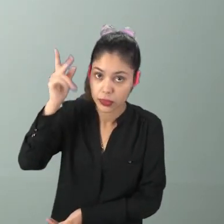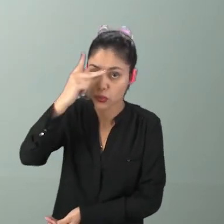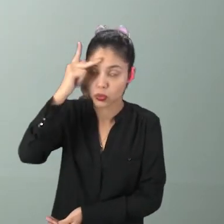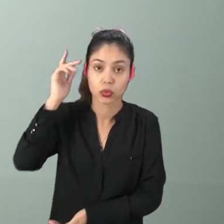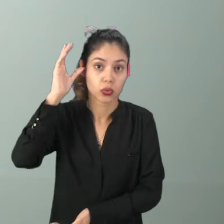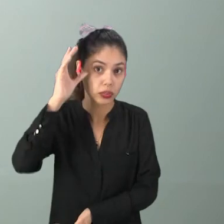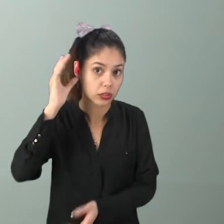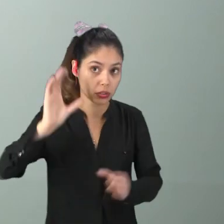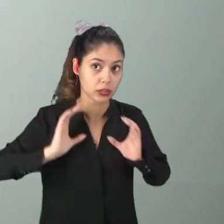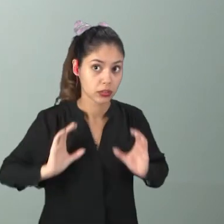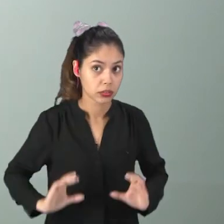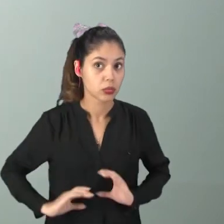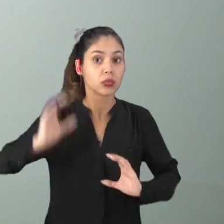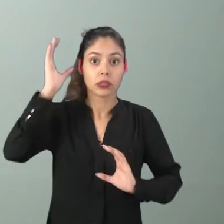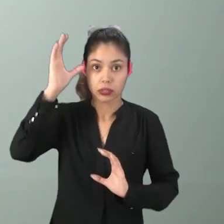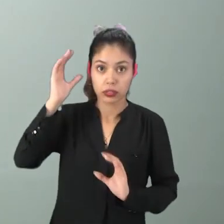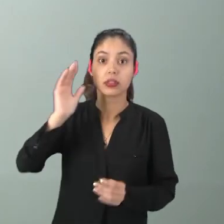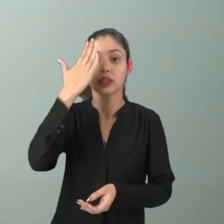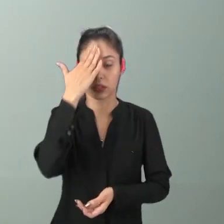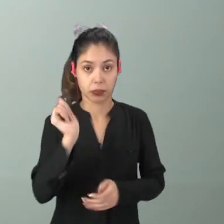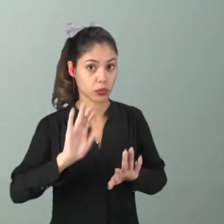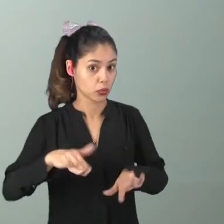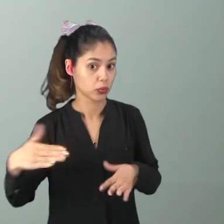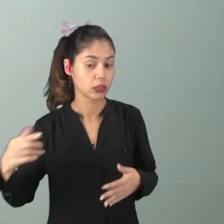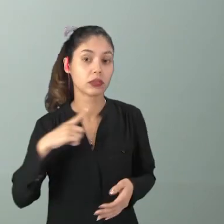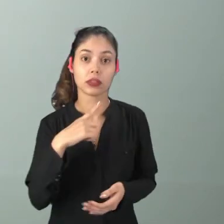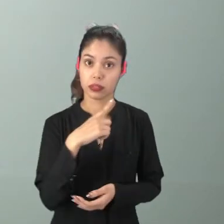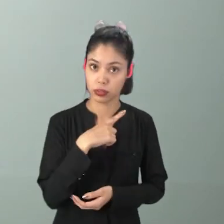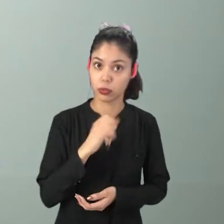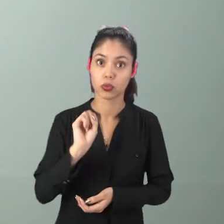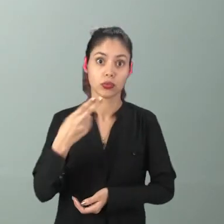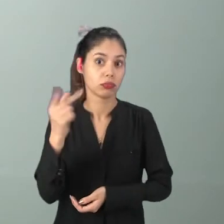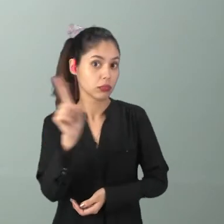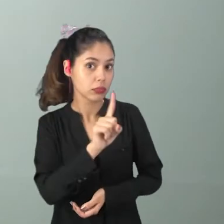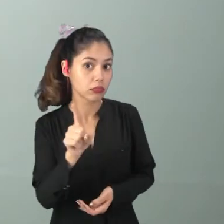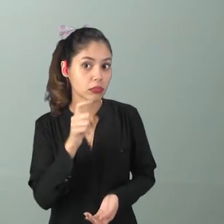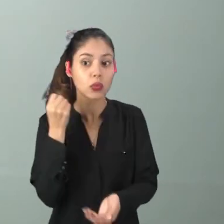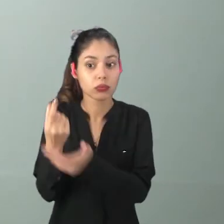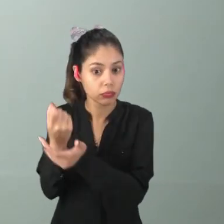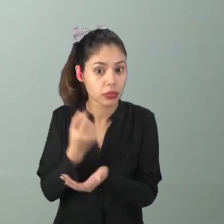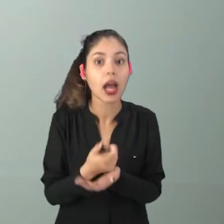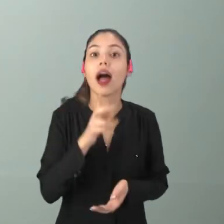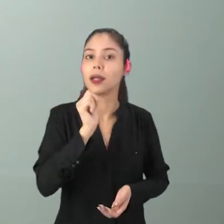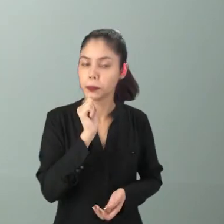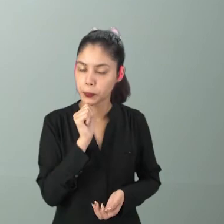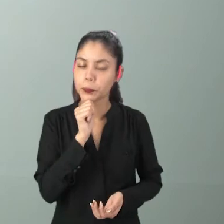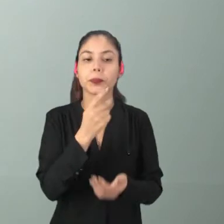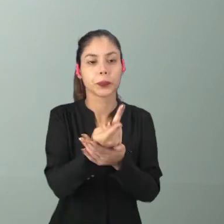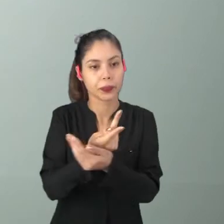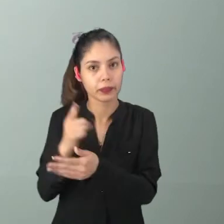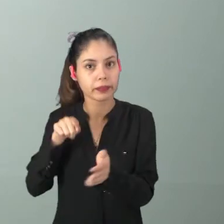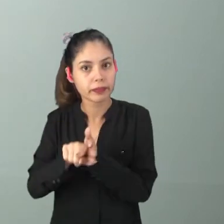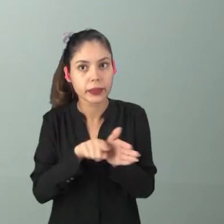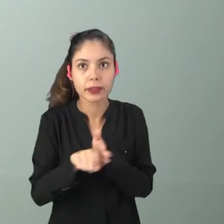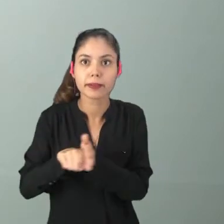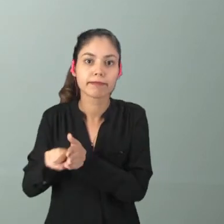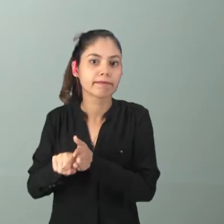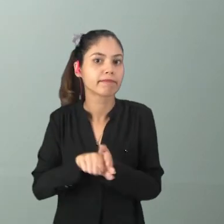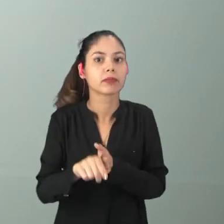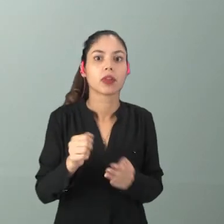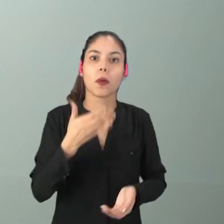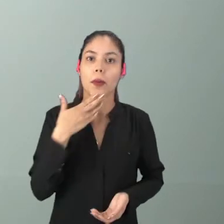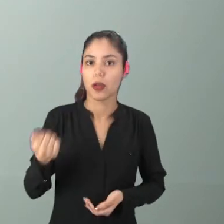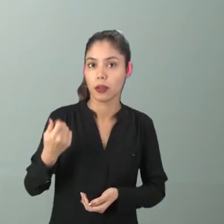conscientes e saber quando temos ou não que consumir, além de pesquisar o produto de melhor qualidade com melhor